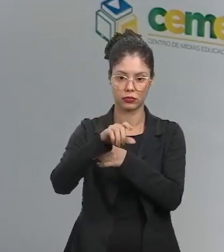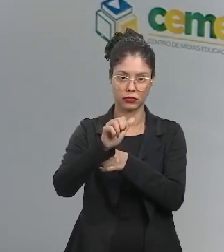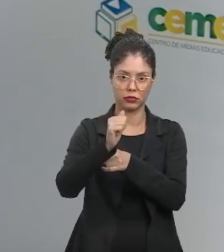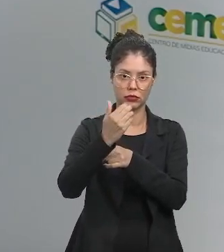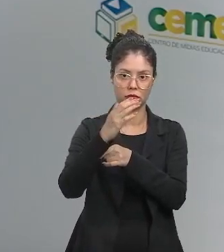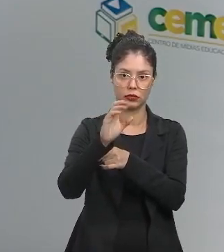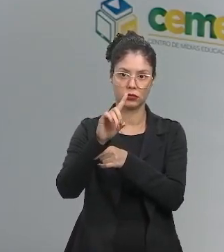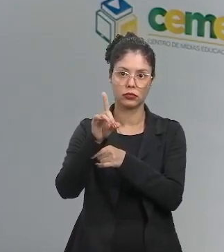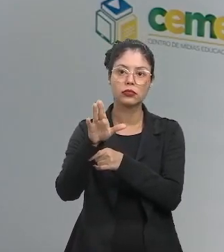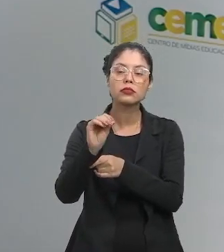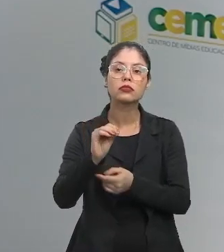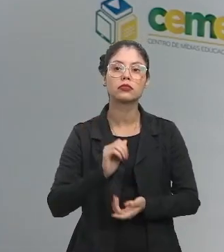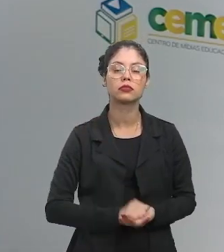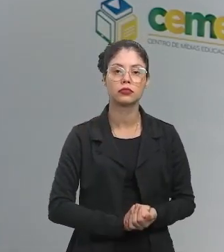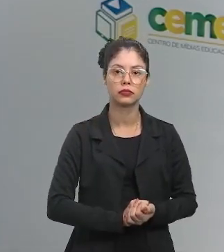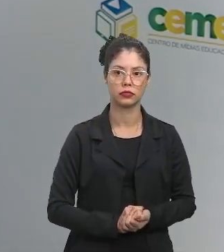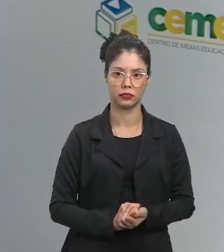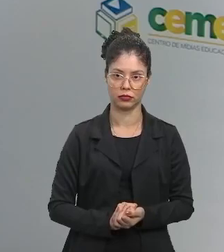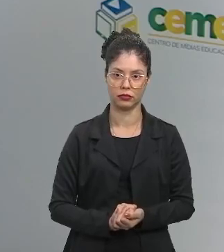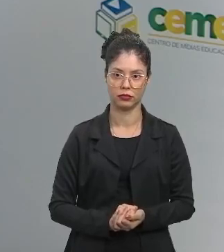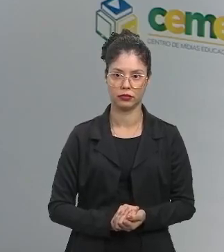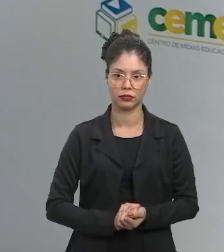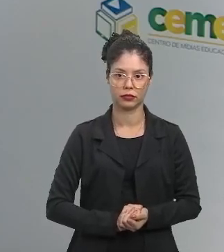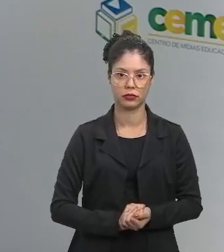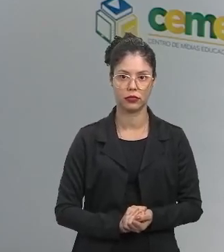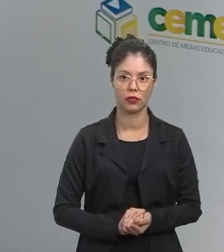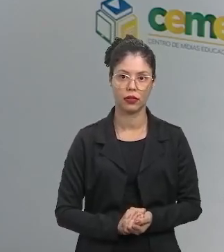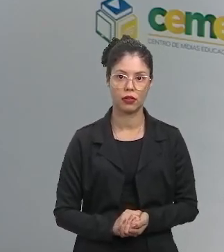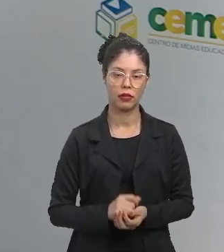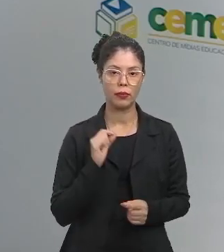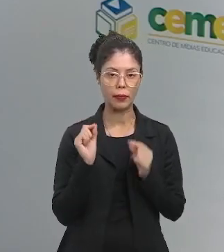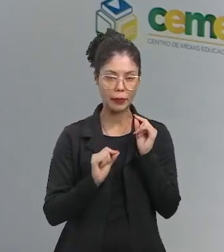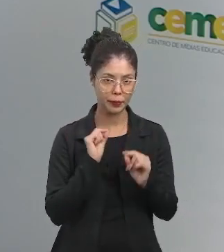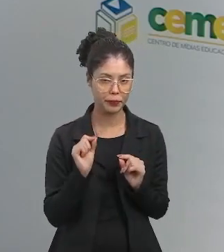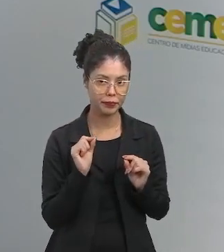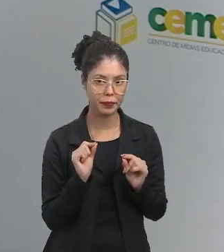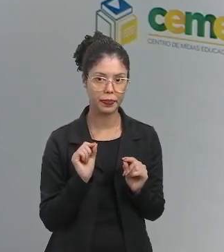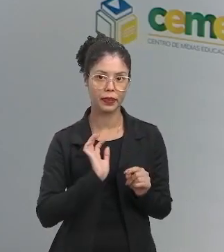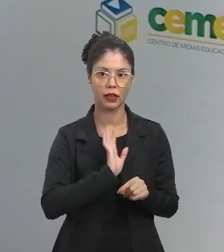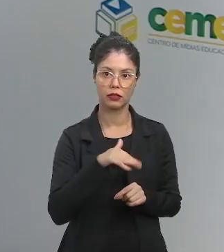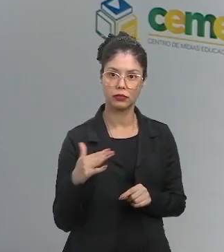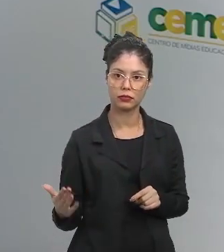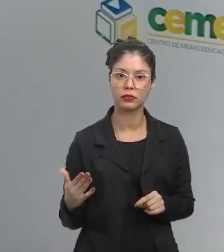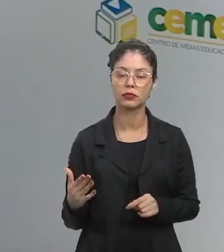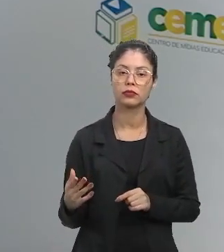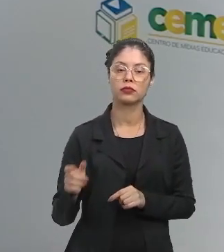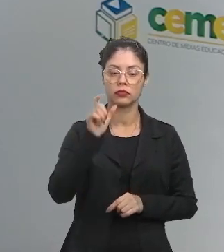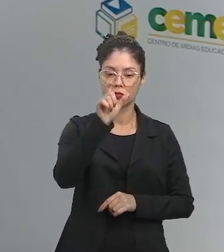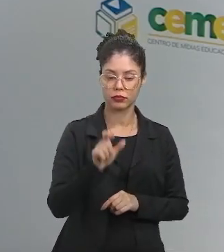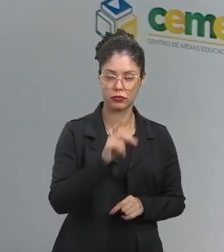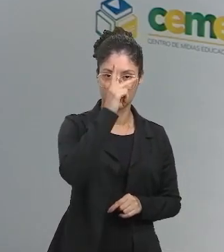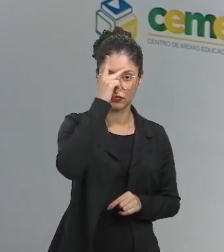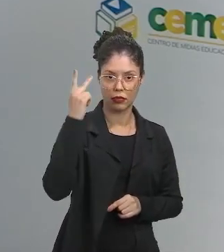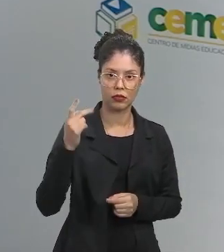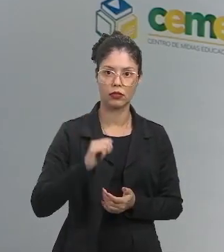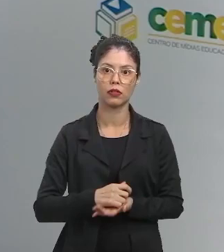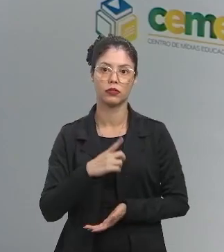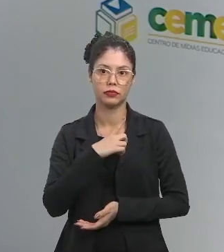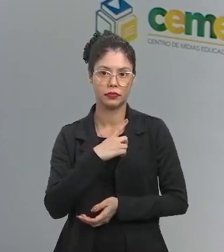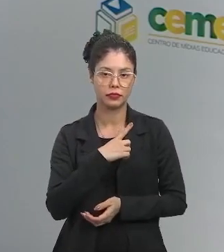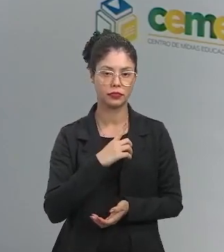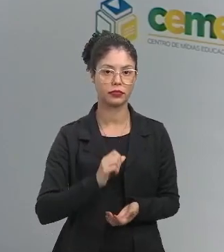O que é imunização? Imunização é quando o indivíduo ele se